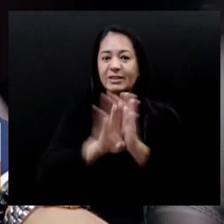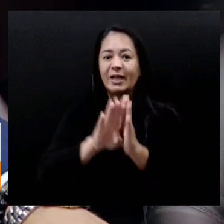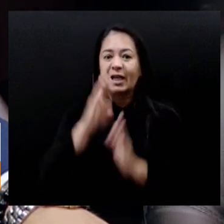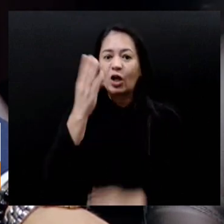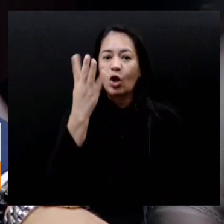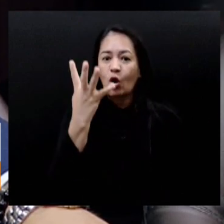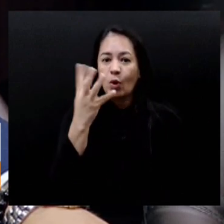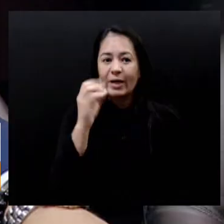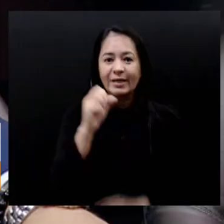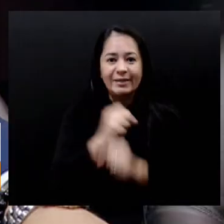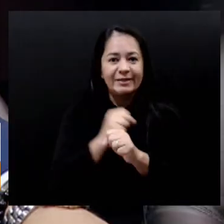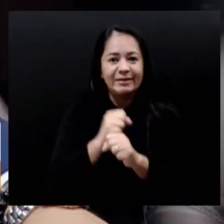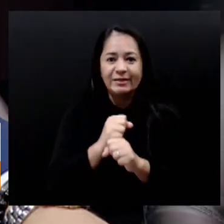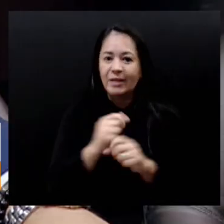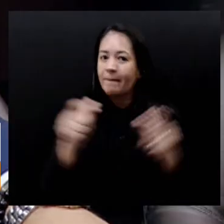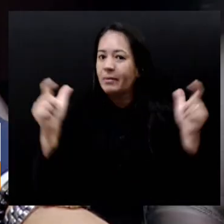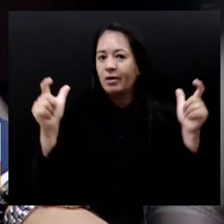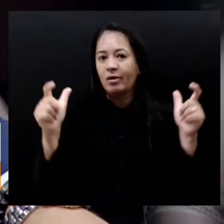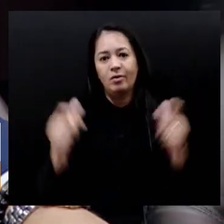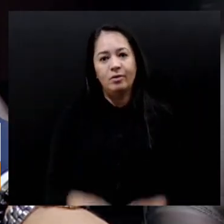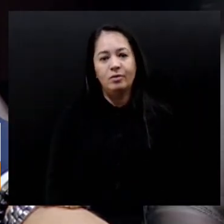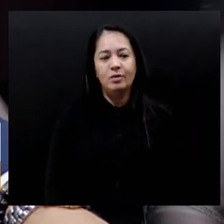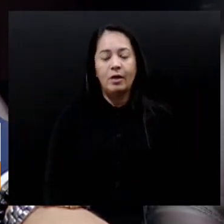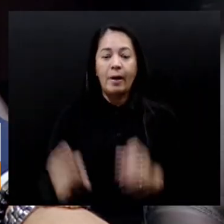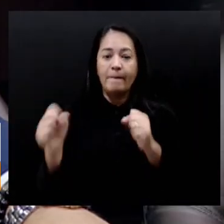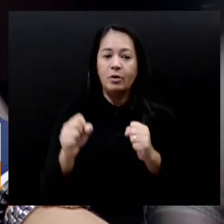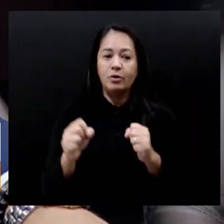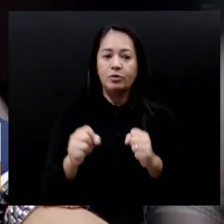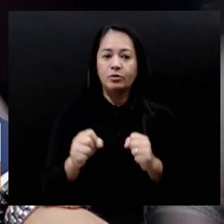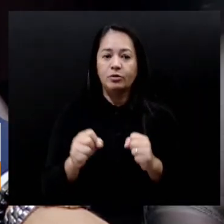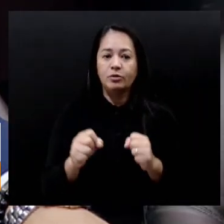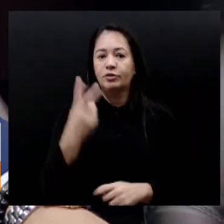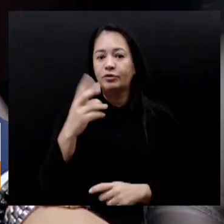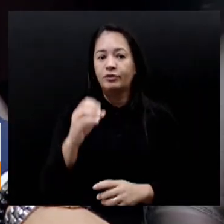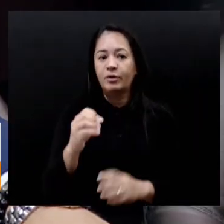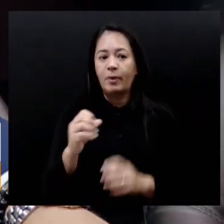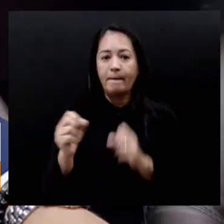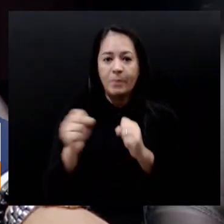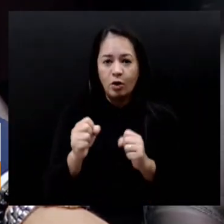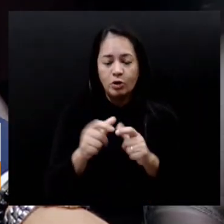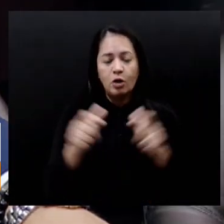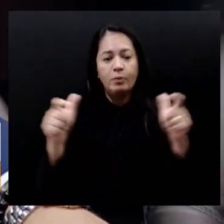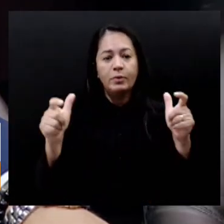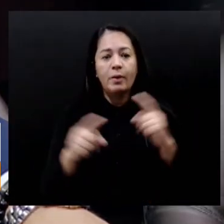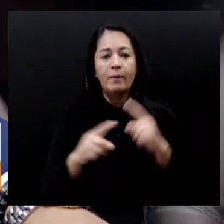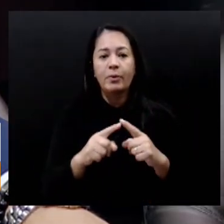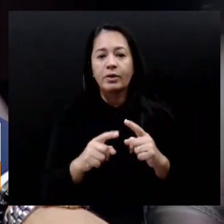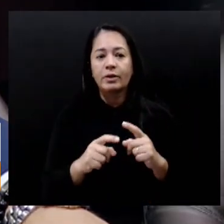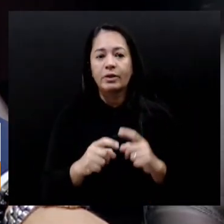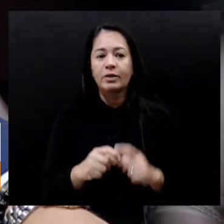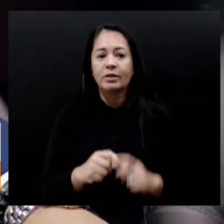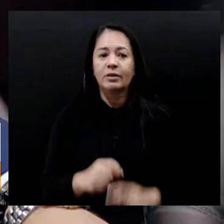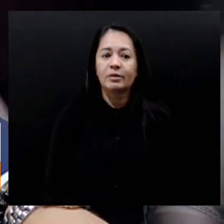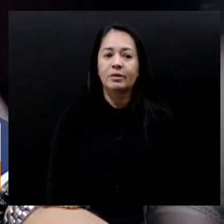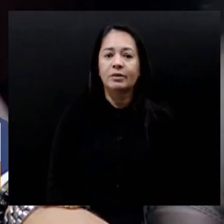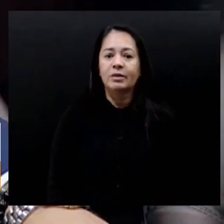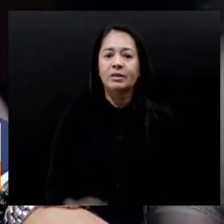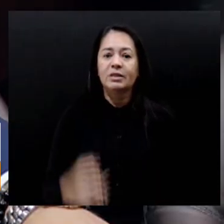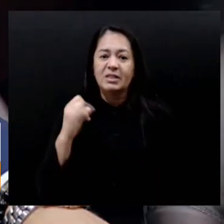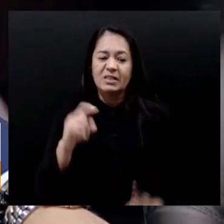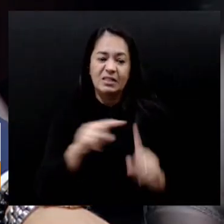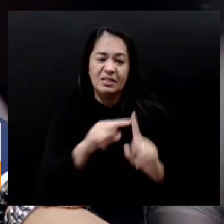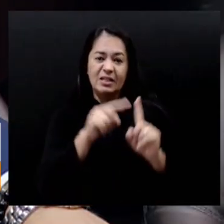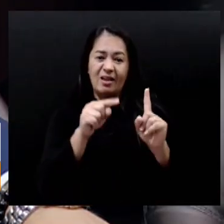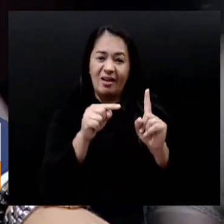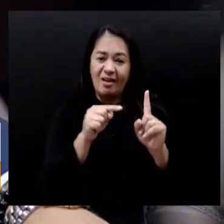Penal. E pode aumentar, né, entre o 20 e o 40, por que tem essa diferença? Porque tem causas de aumento ainda. Se ela estava grávida, se foi na frente de